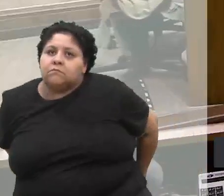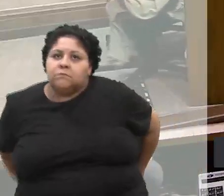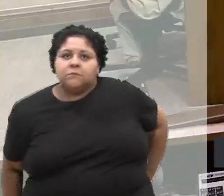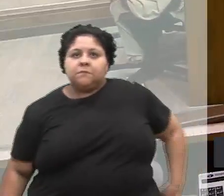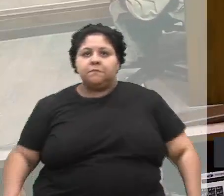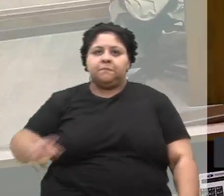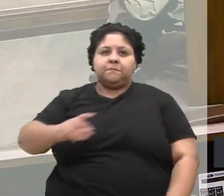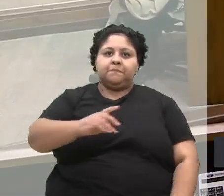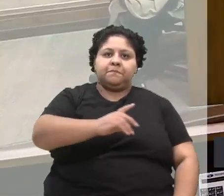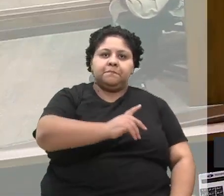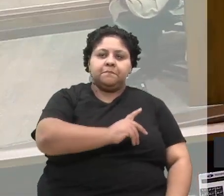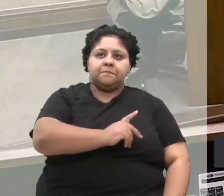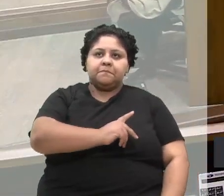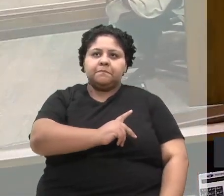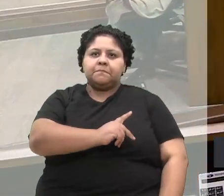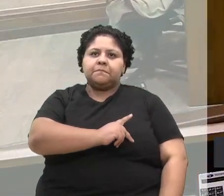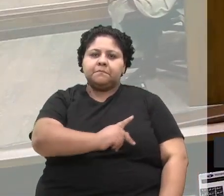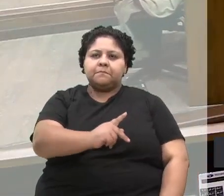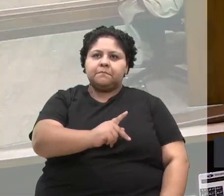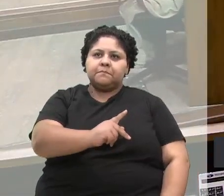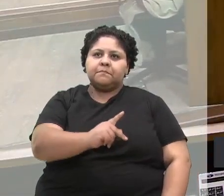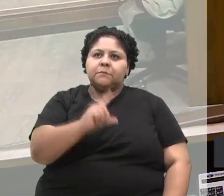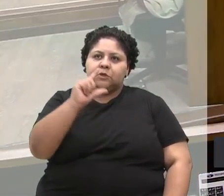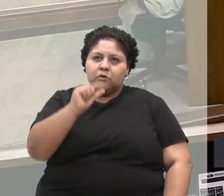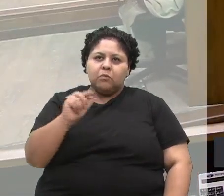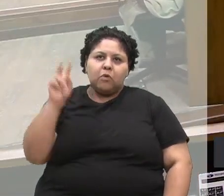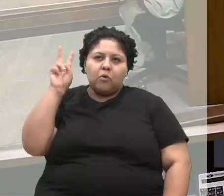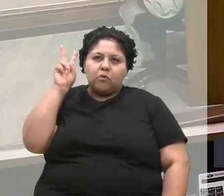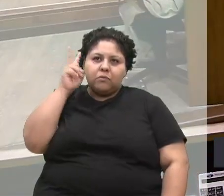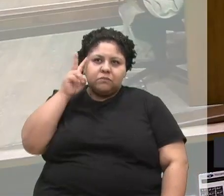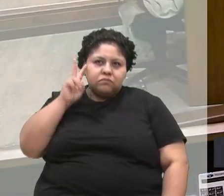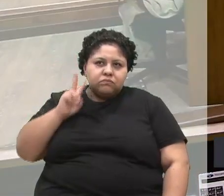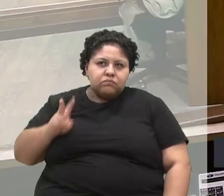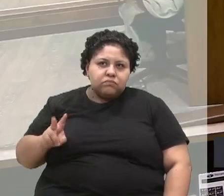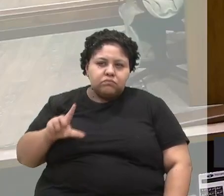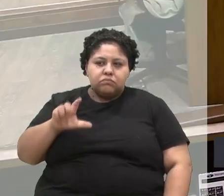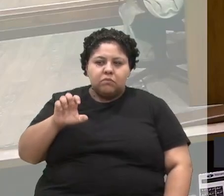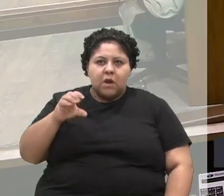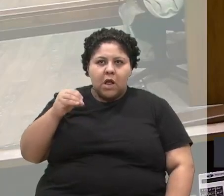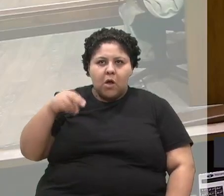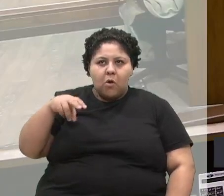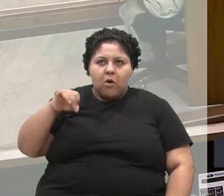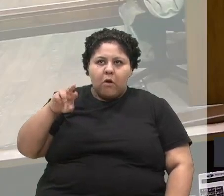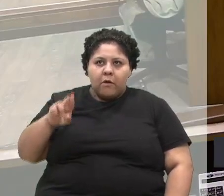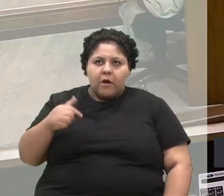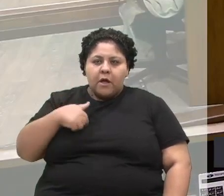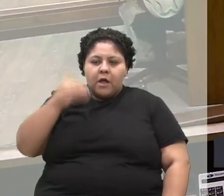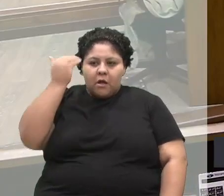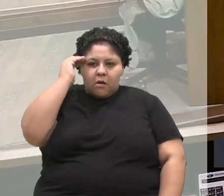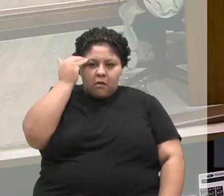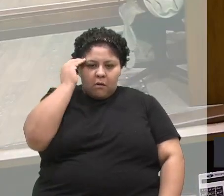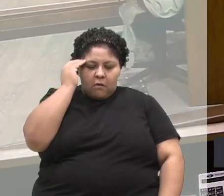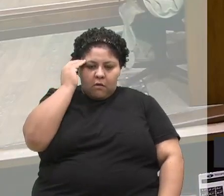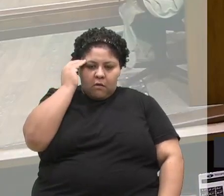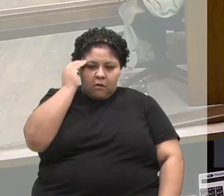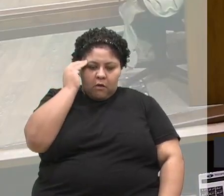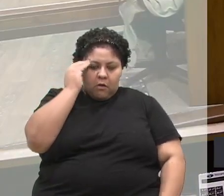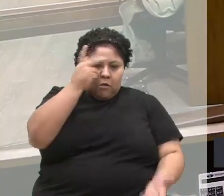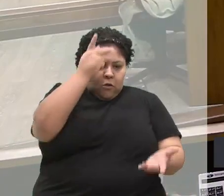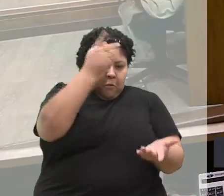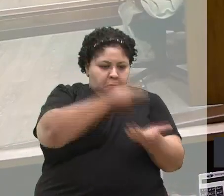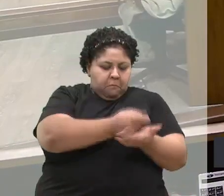Presidente, fora um pouco da história do Leonir, eu entendo que um título de cidadão